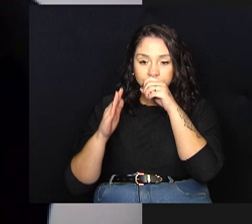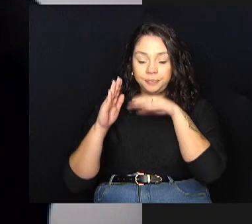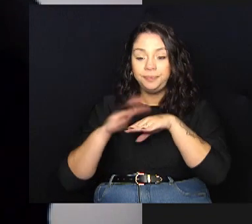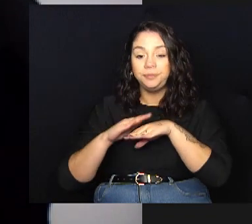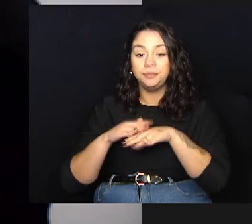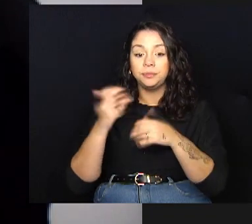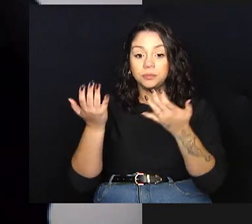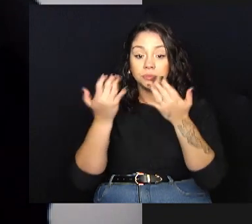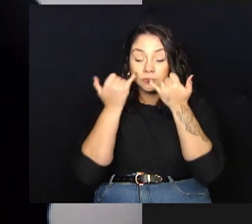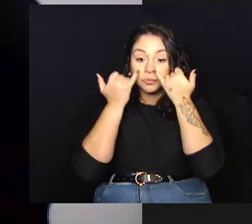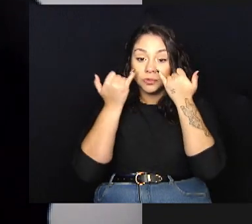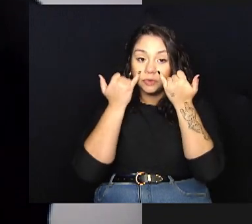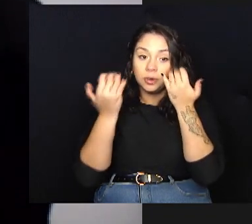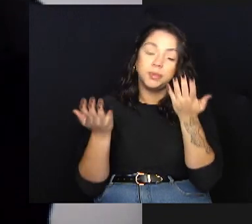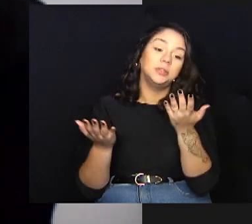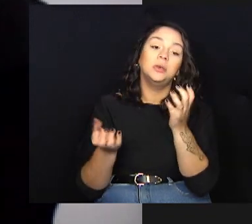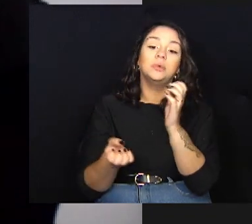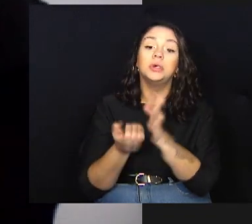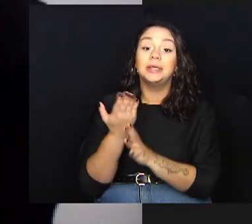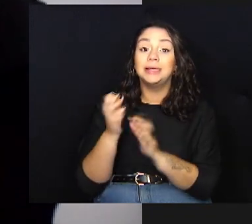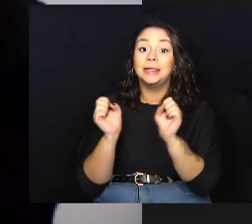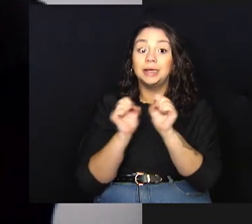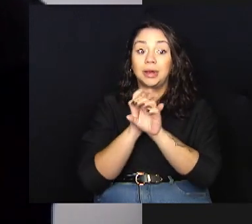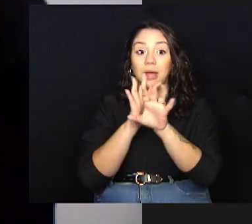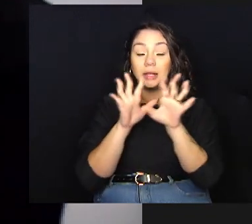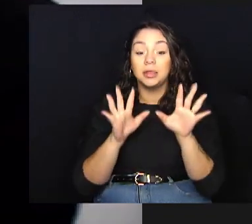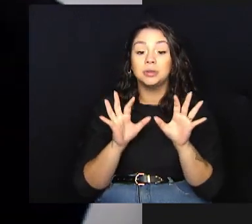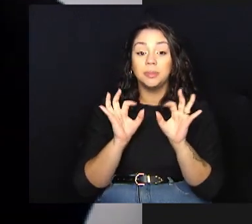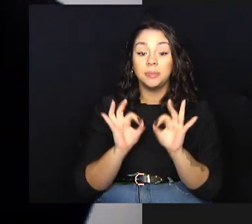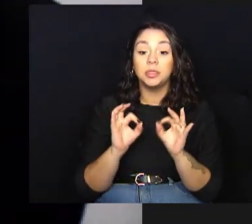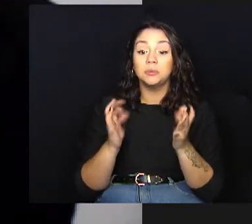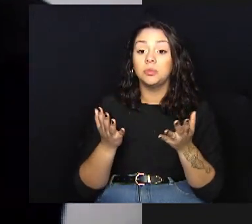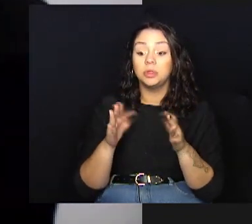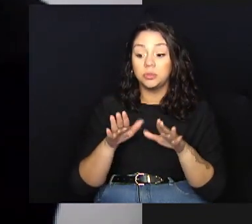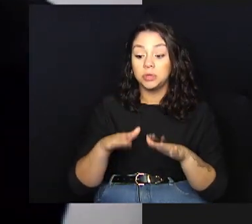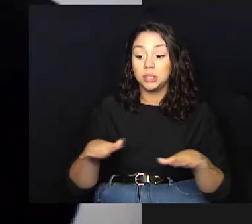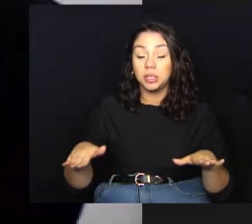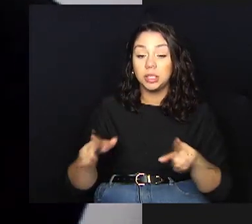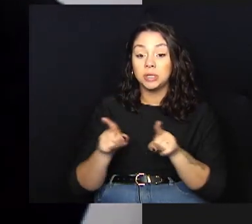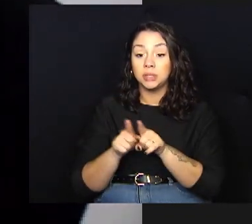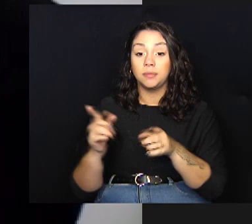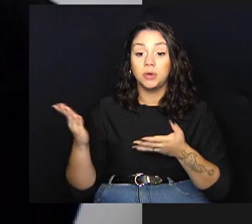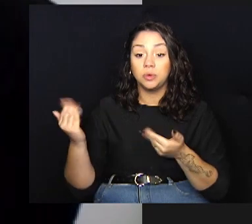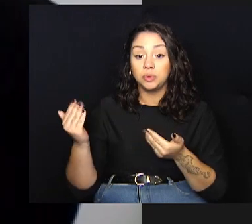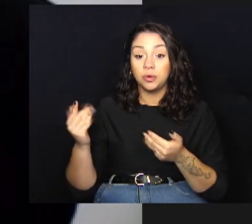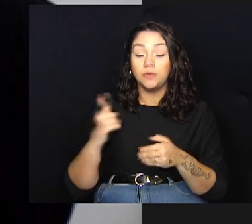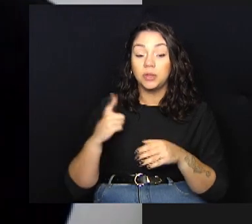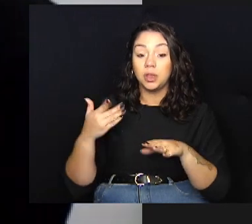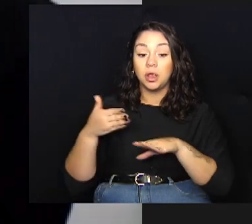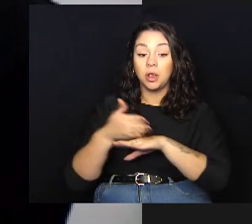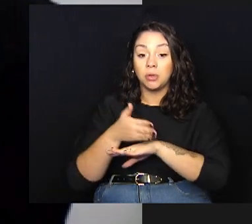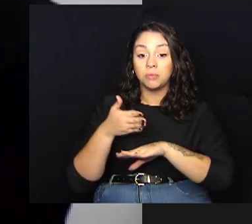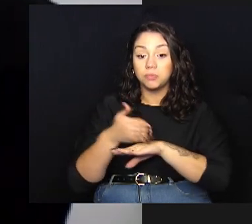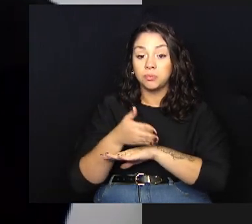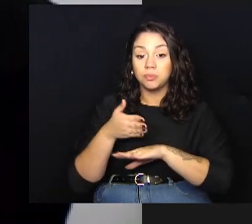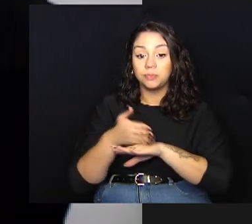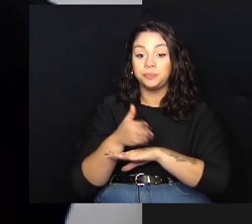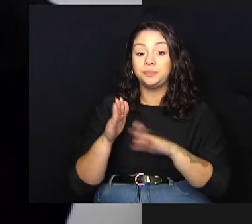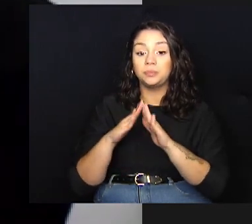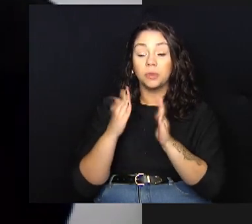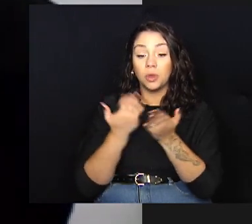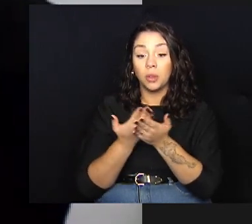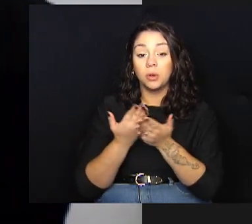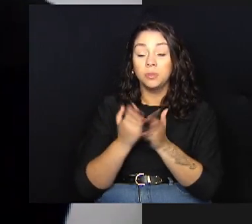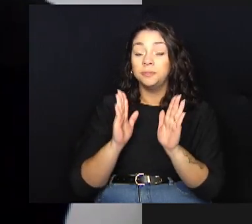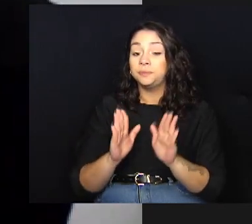tem uma clareza sobre as crianças e os jovens que estão frequentando a escola mas a gente